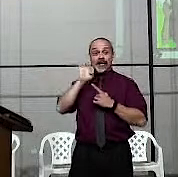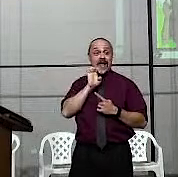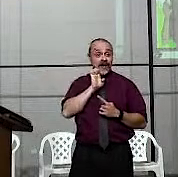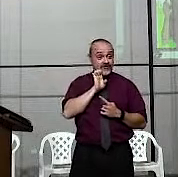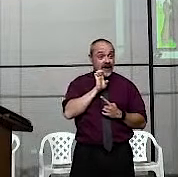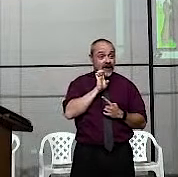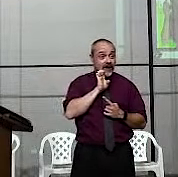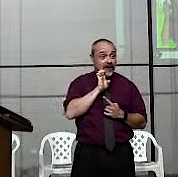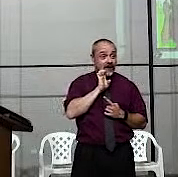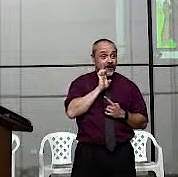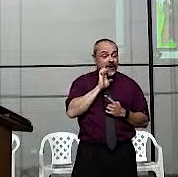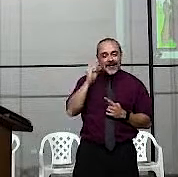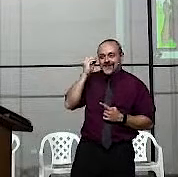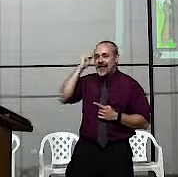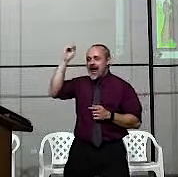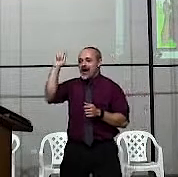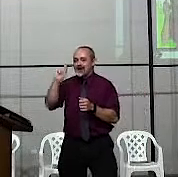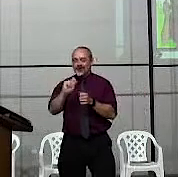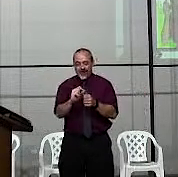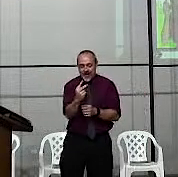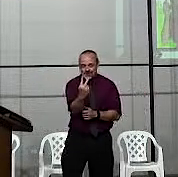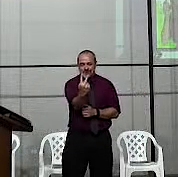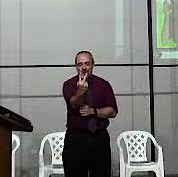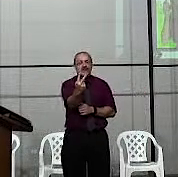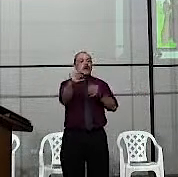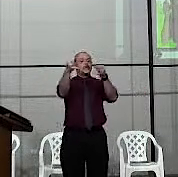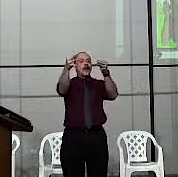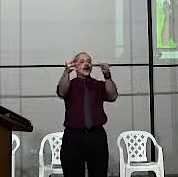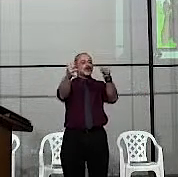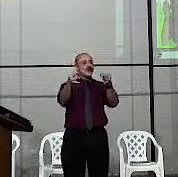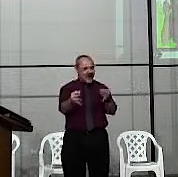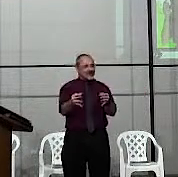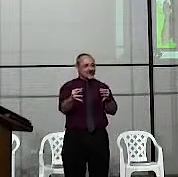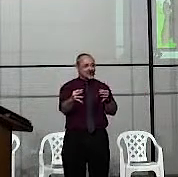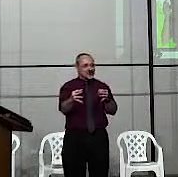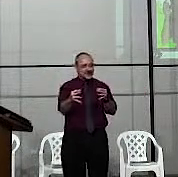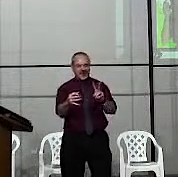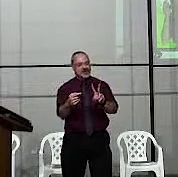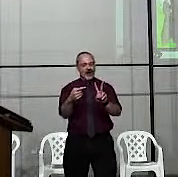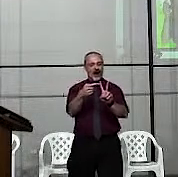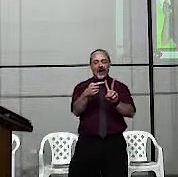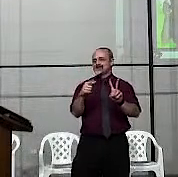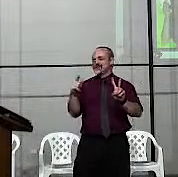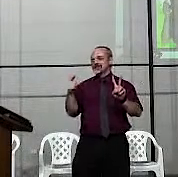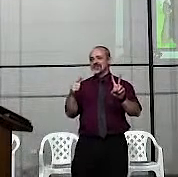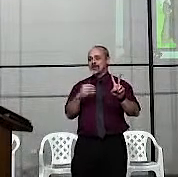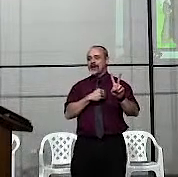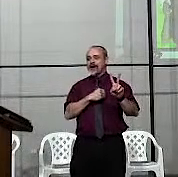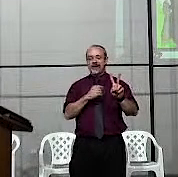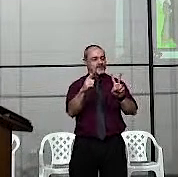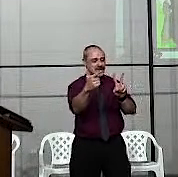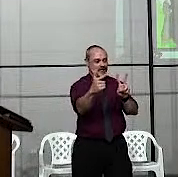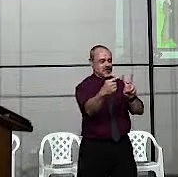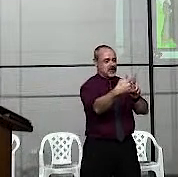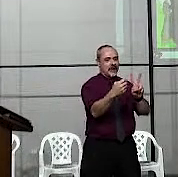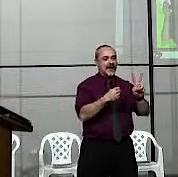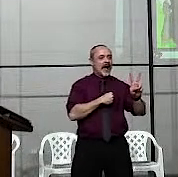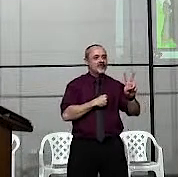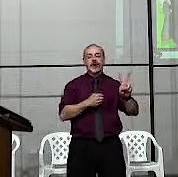Adão e Eva. E Deus fez os dois perfeitos. Não tinha pecado.